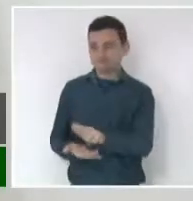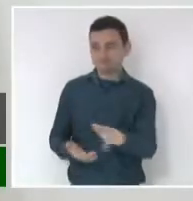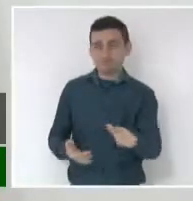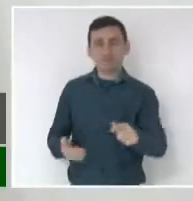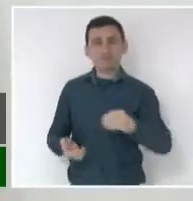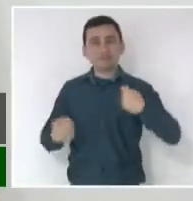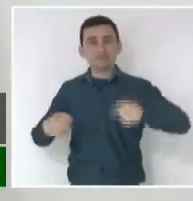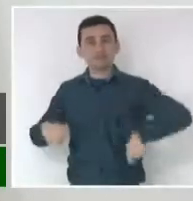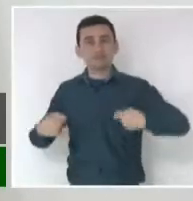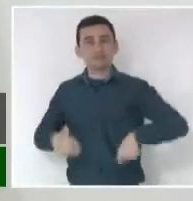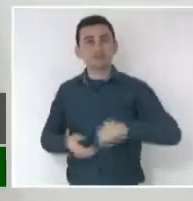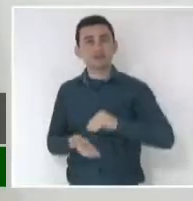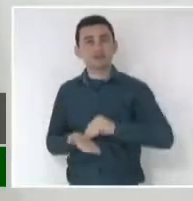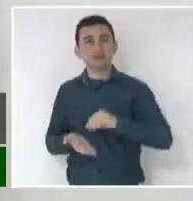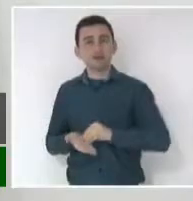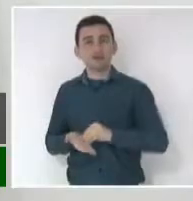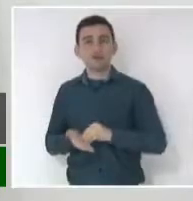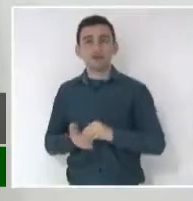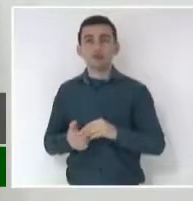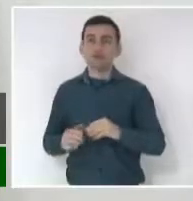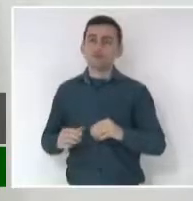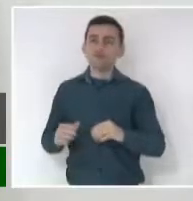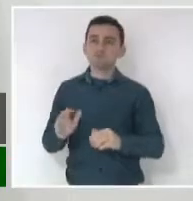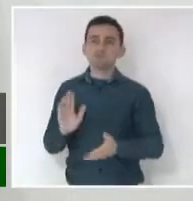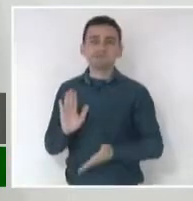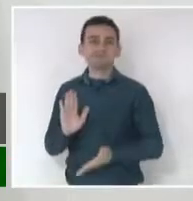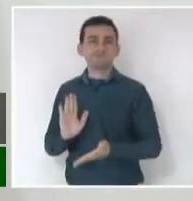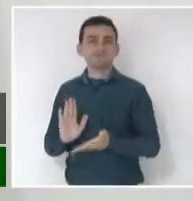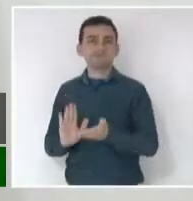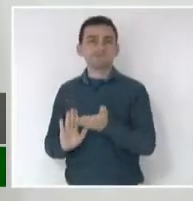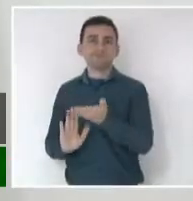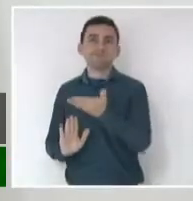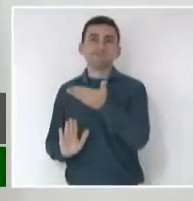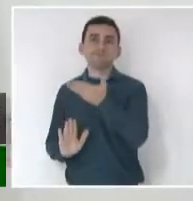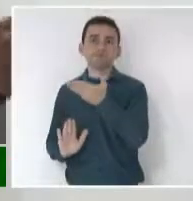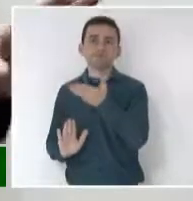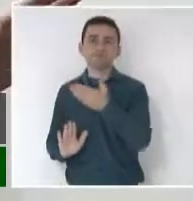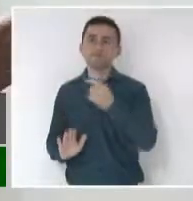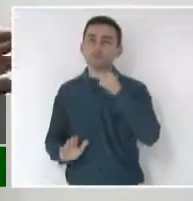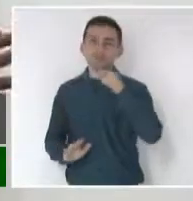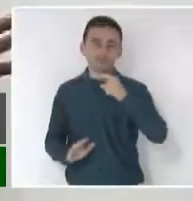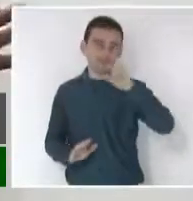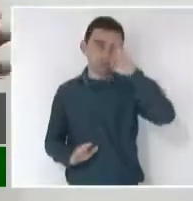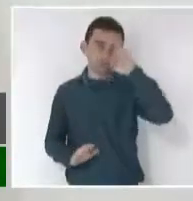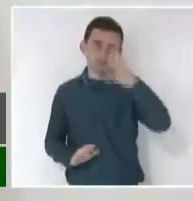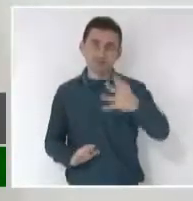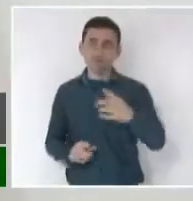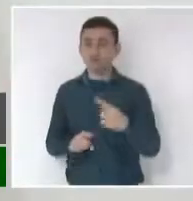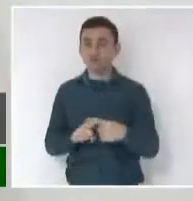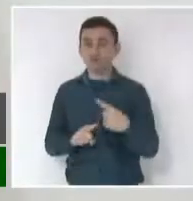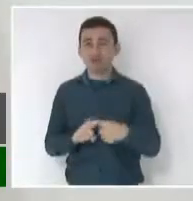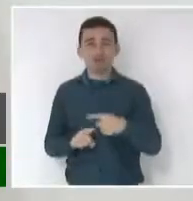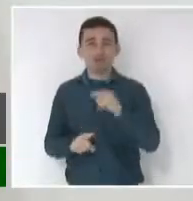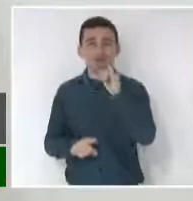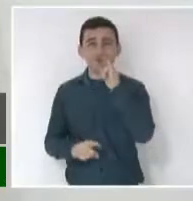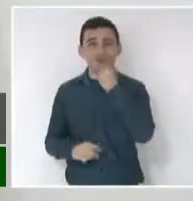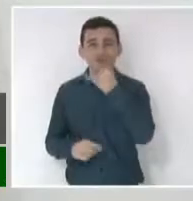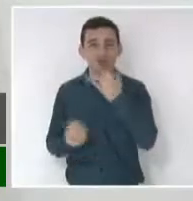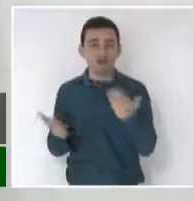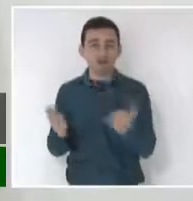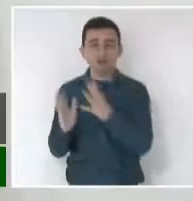instante elas acrescem, aumentam. Porque, infelizmente, esse modelo que aí